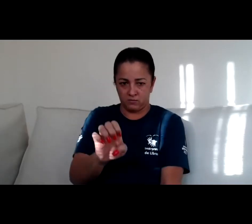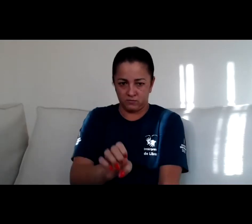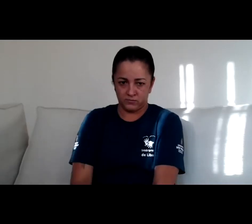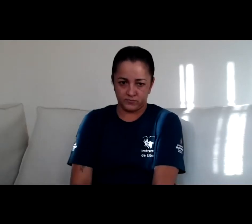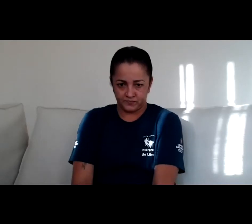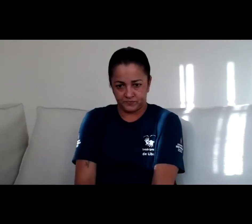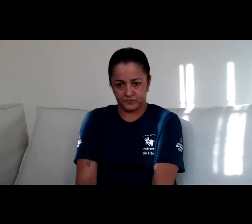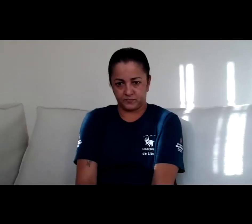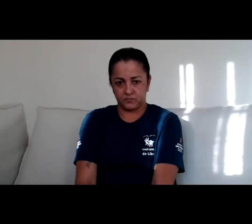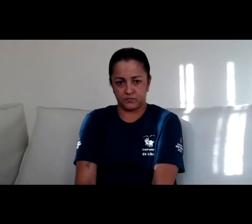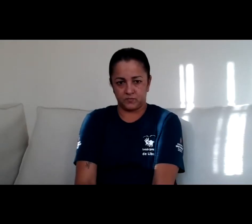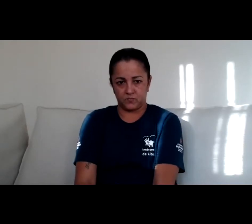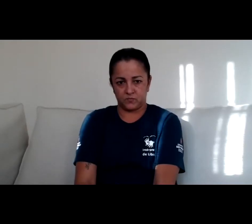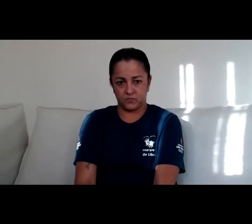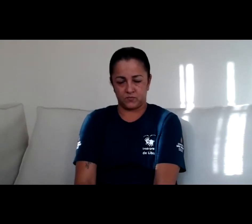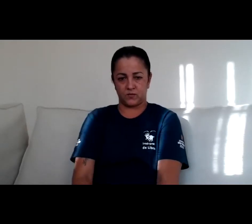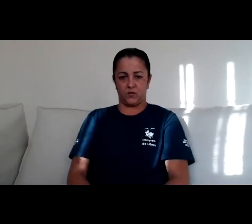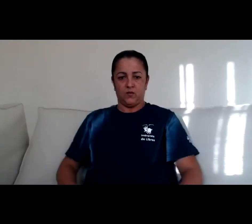Que